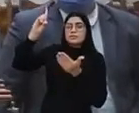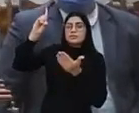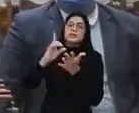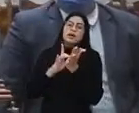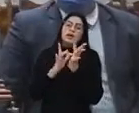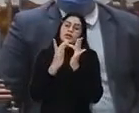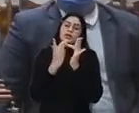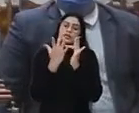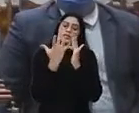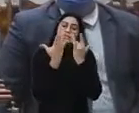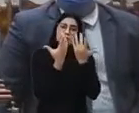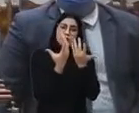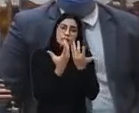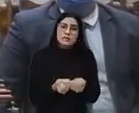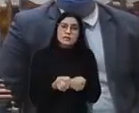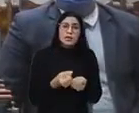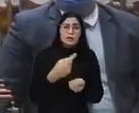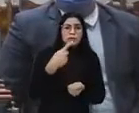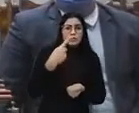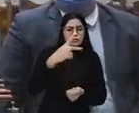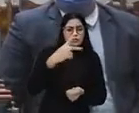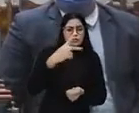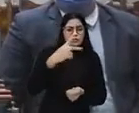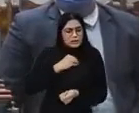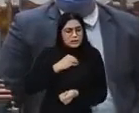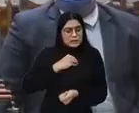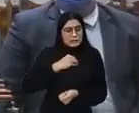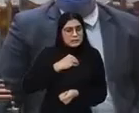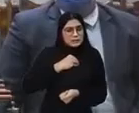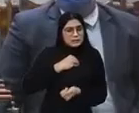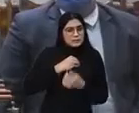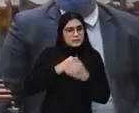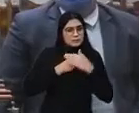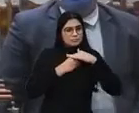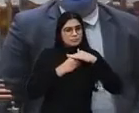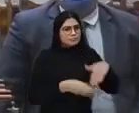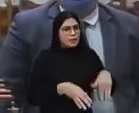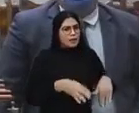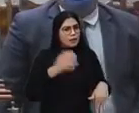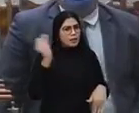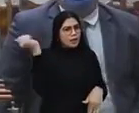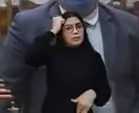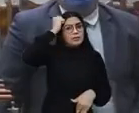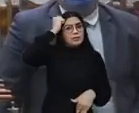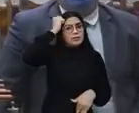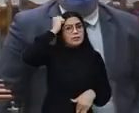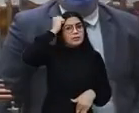esse Jesus, se arrependa dos seus pecados e Ele vai mudar a sua história para melhor.